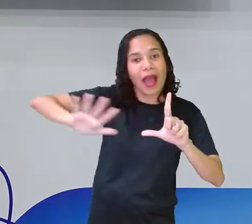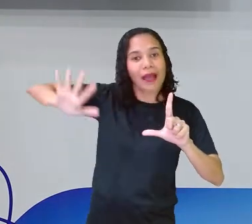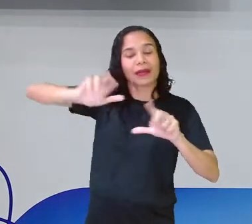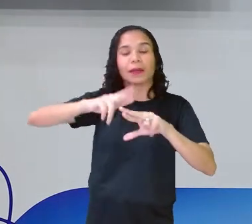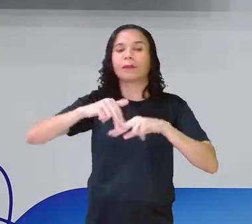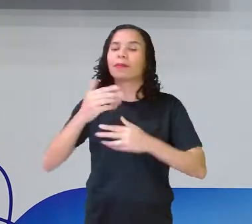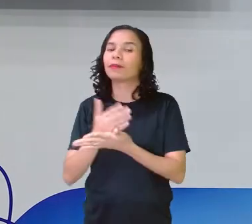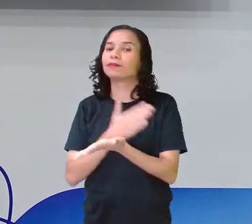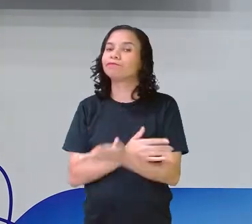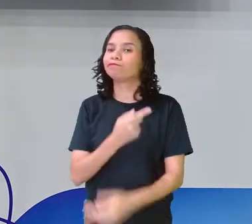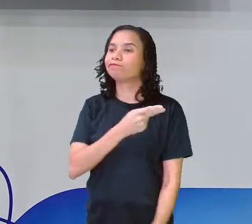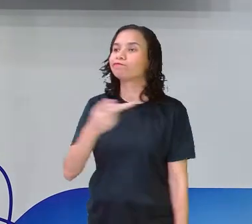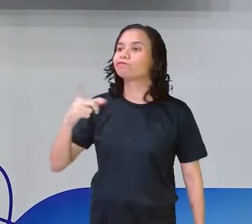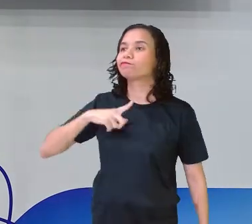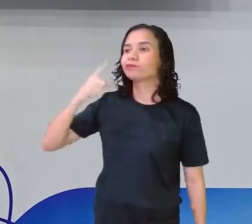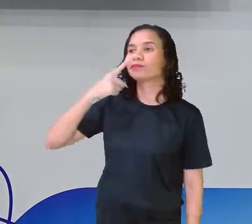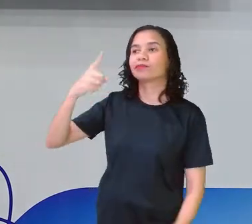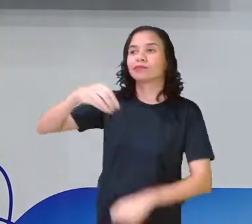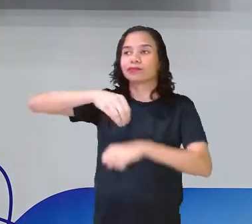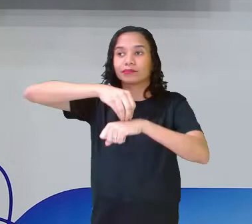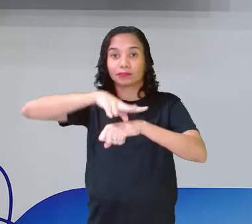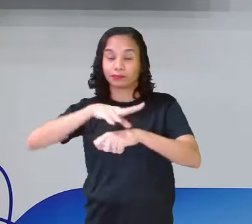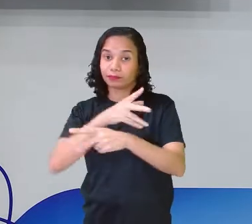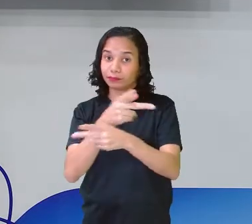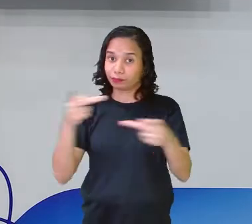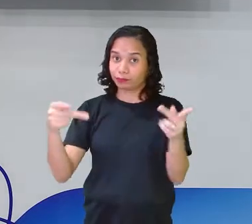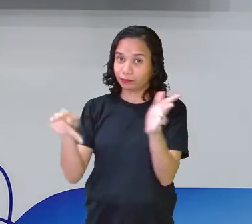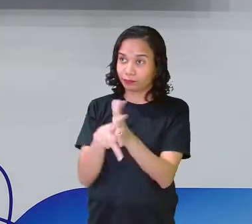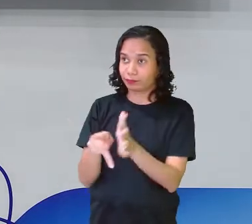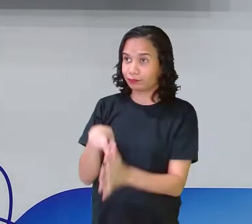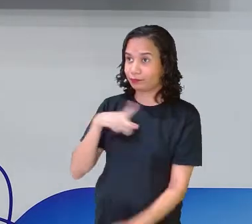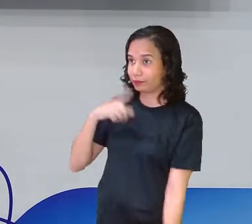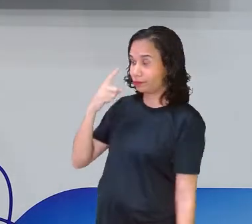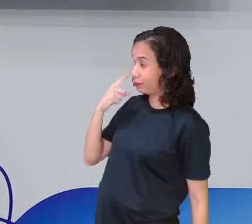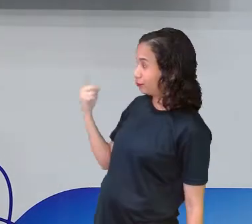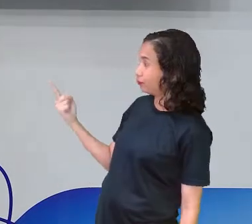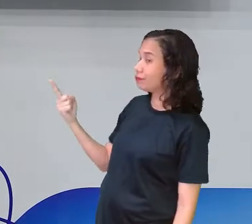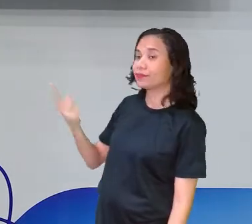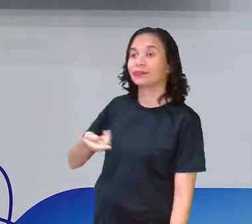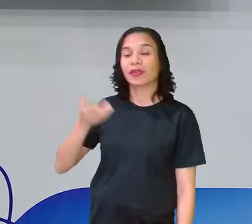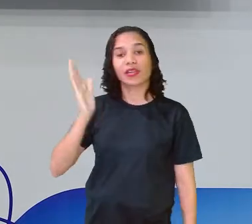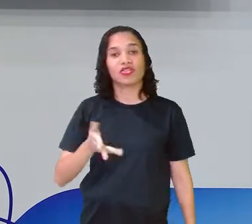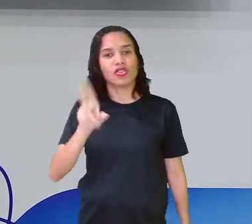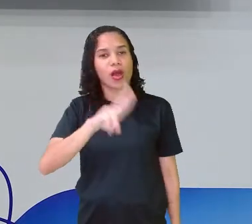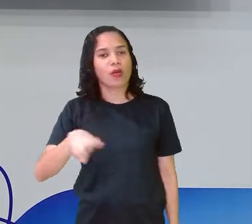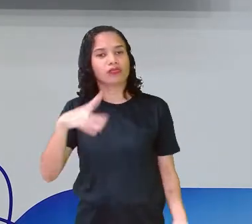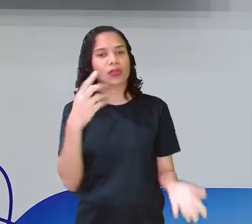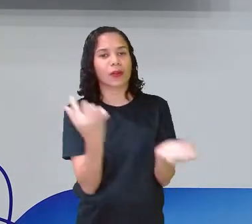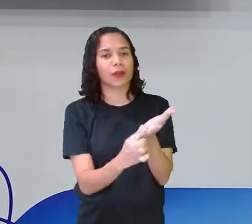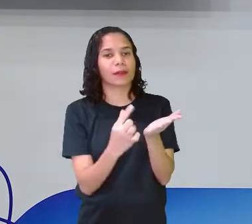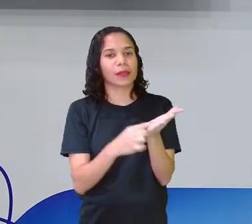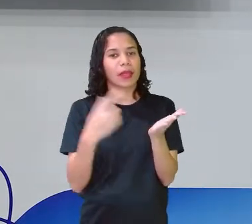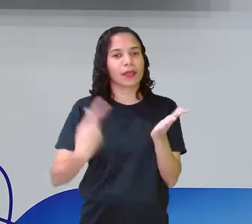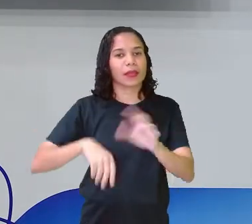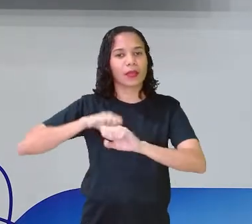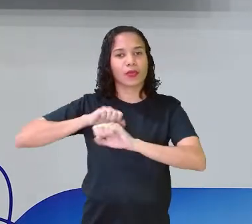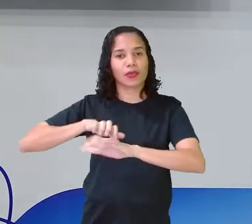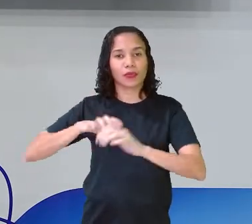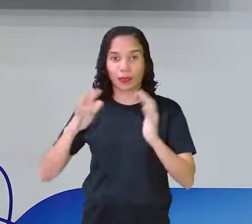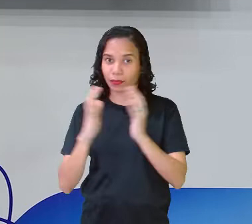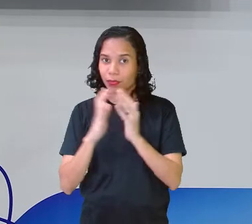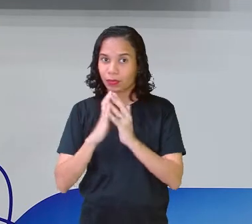vocês sabem que eu tenho aqueles recadinhos para vocês, né? Você já baixou o aplicativo do Educa